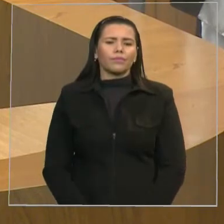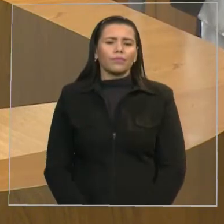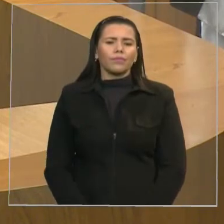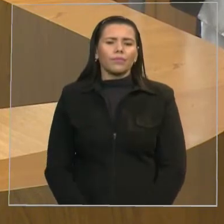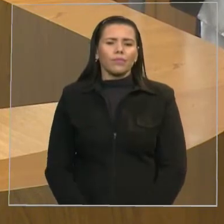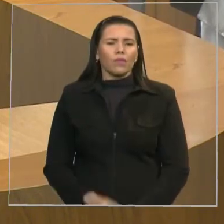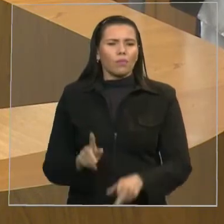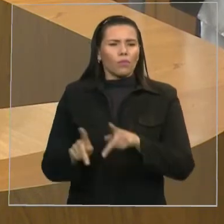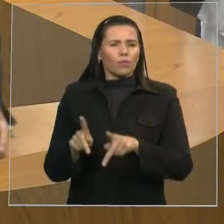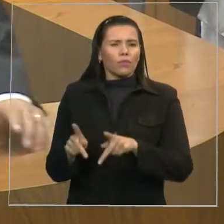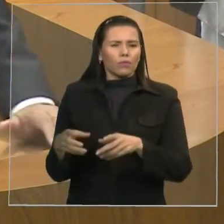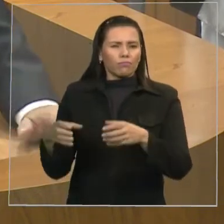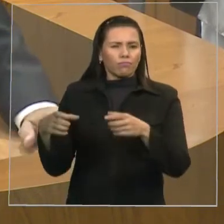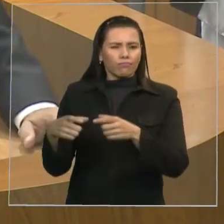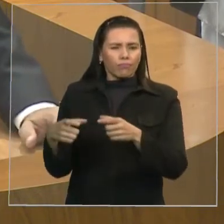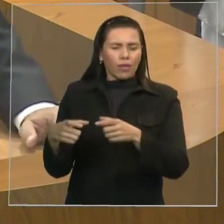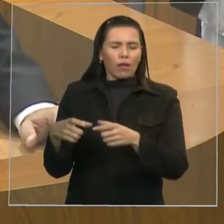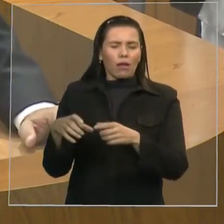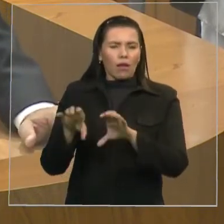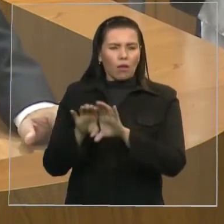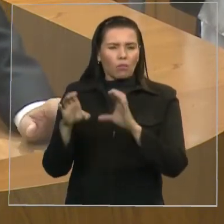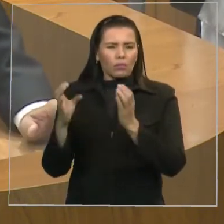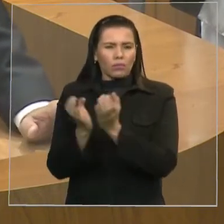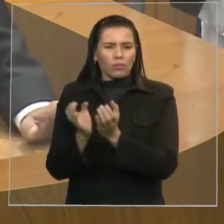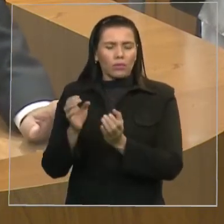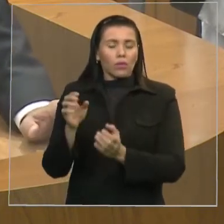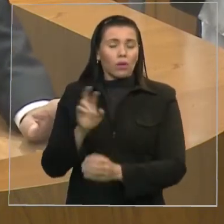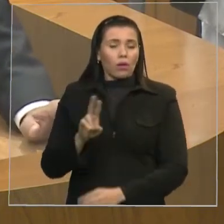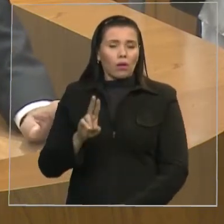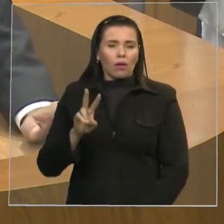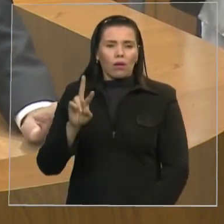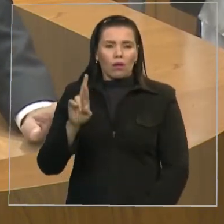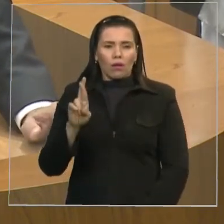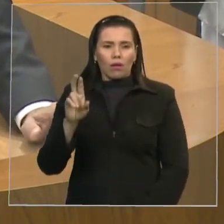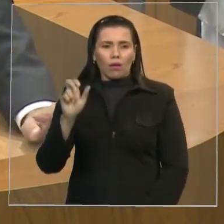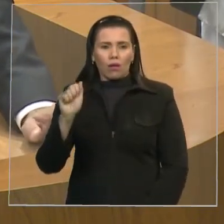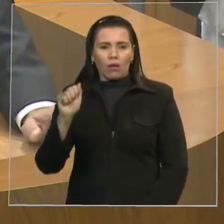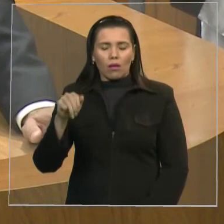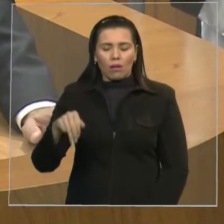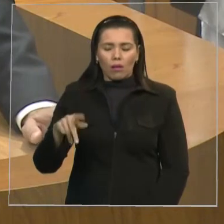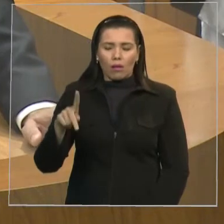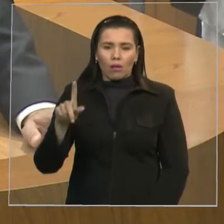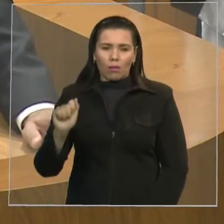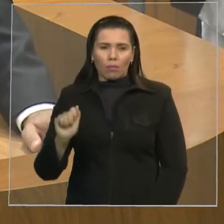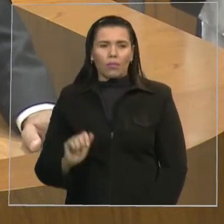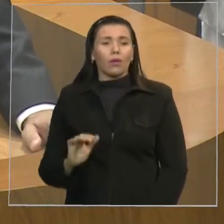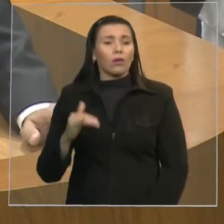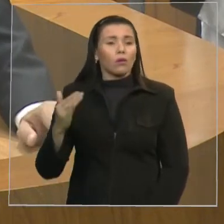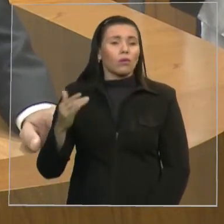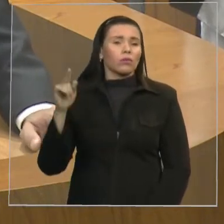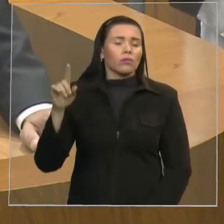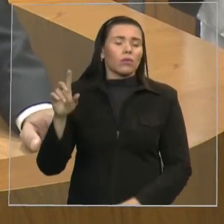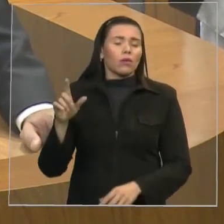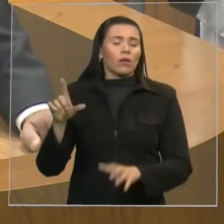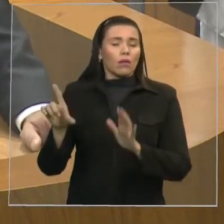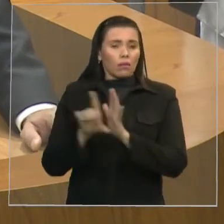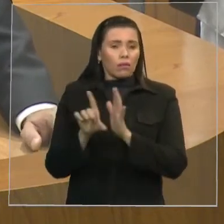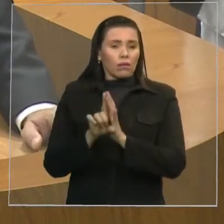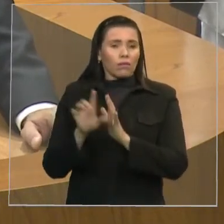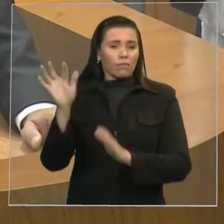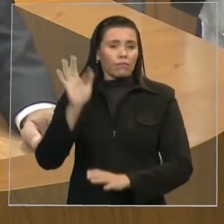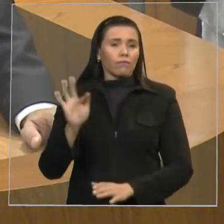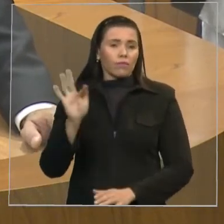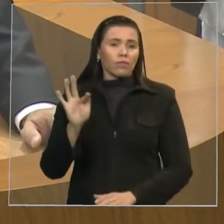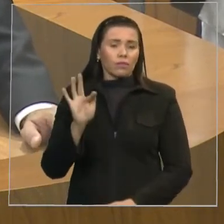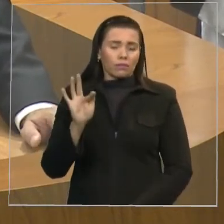curto prazo de tempo, essa questão da legislação, uma vez resolvida, seja encaminhado o projeto